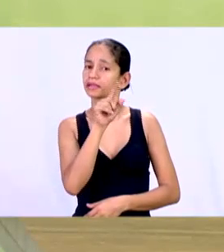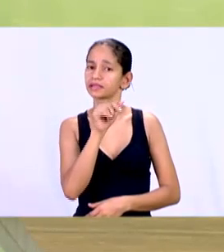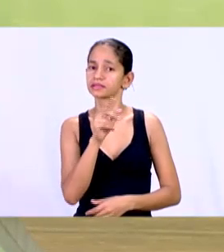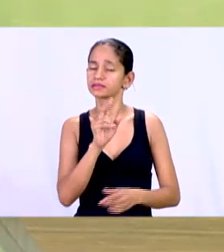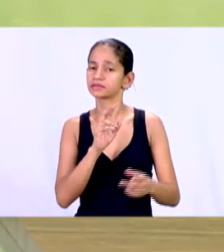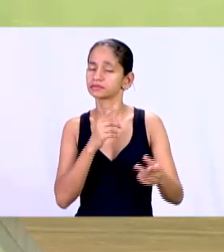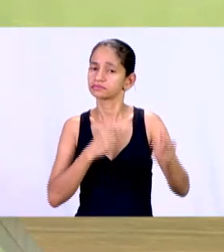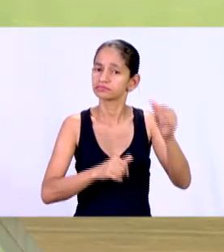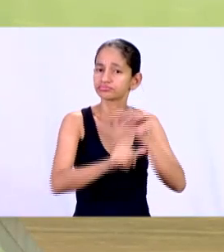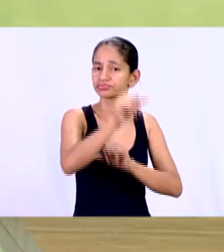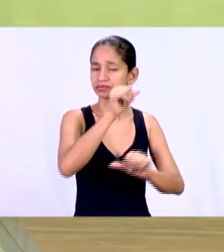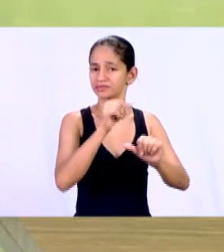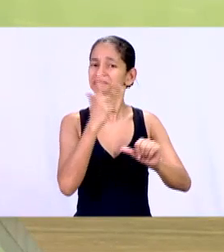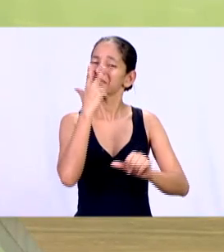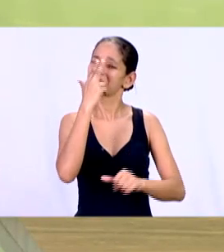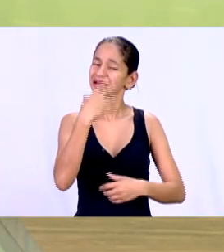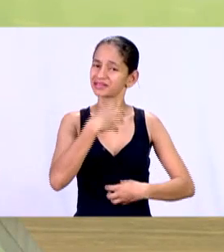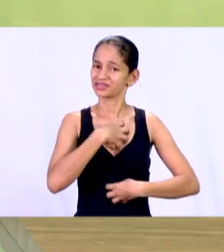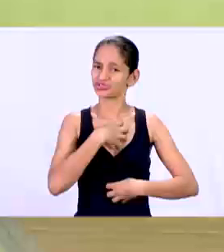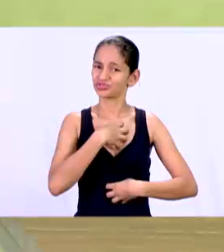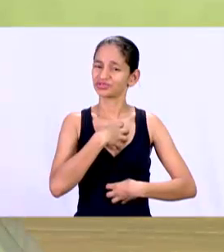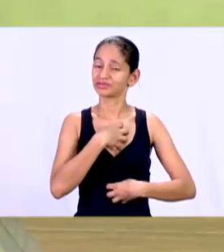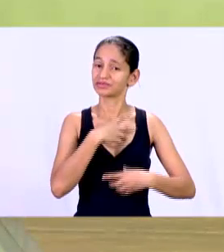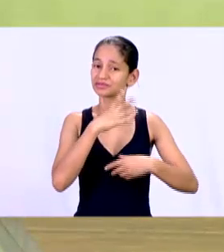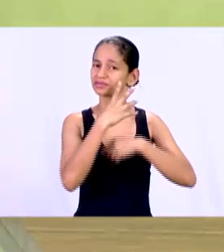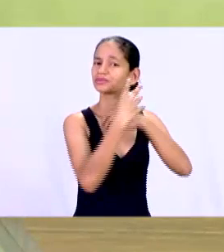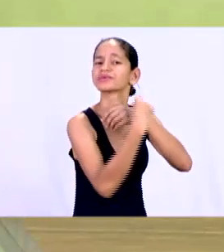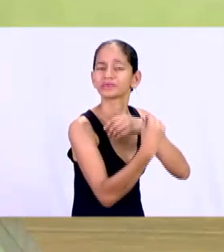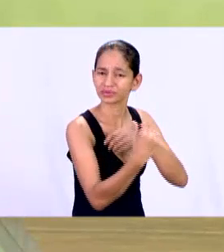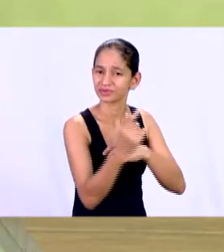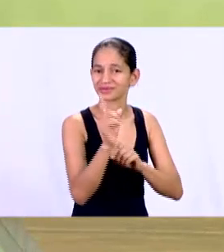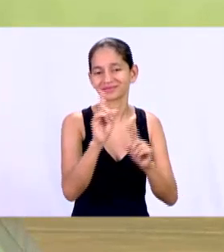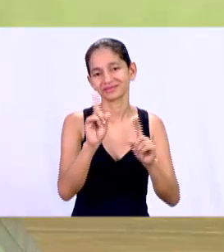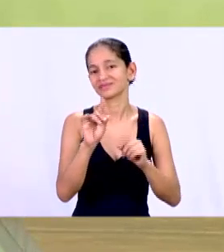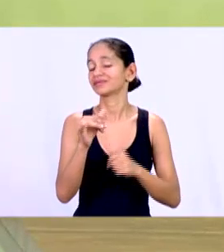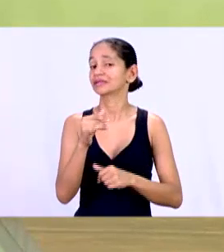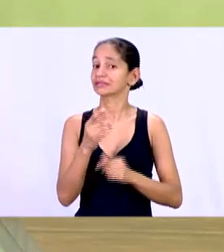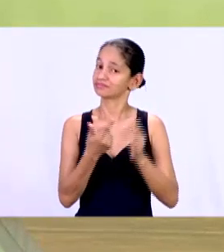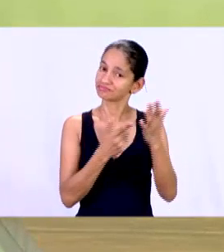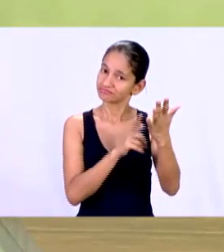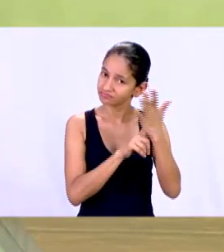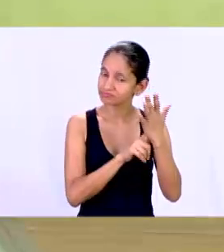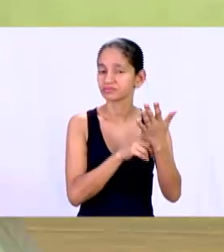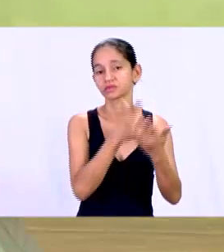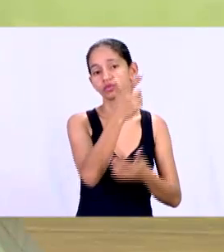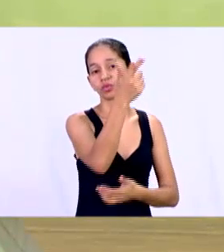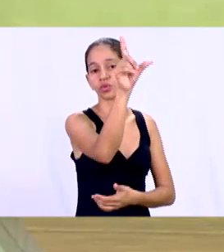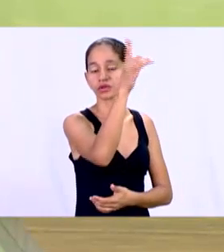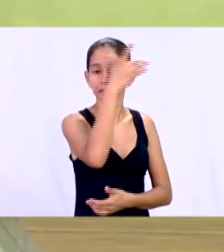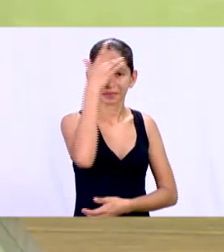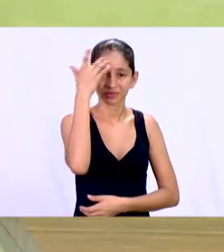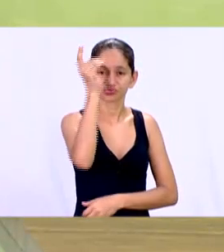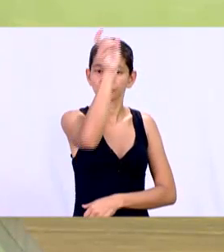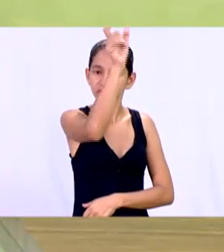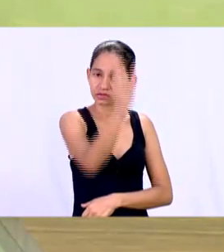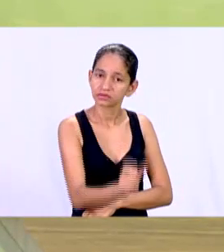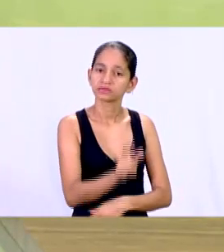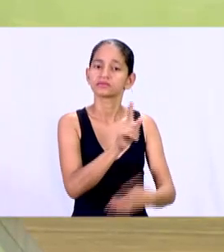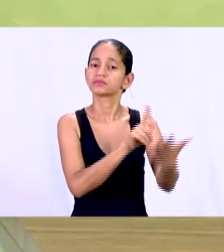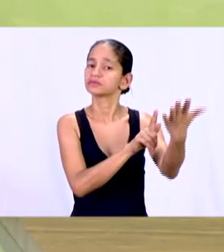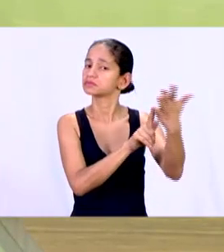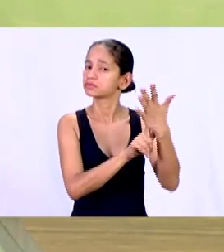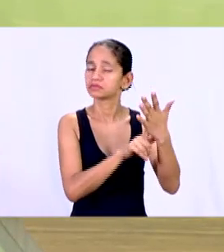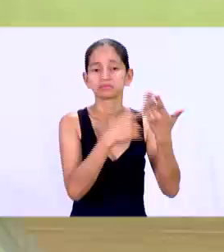seja, né? Então nós temos um conceito bem simples, né? O sujeito ele se apresenta, o outro se apresenta a mim